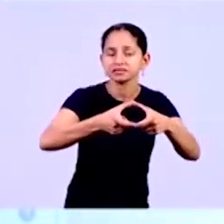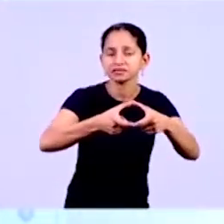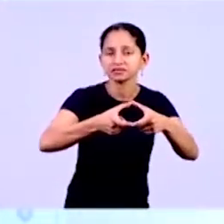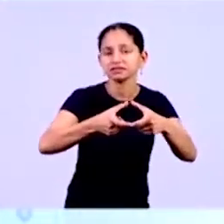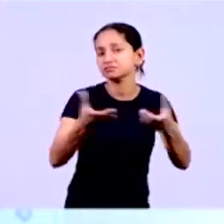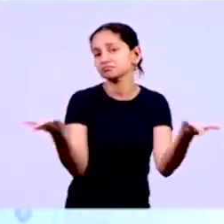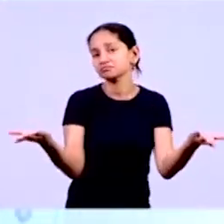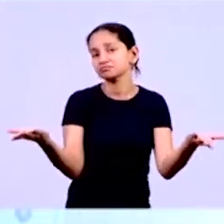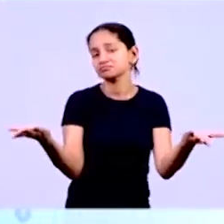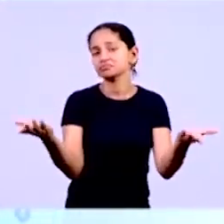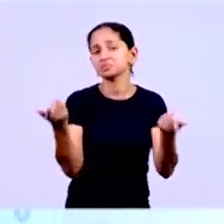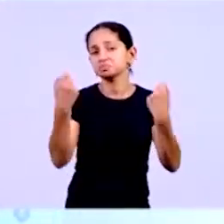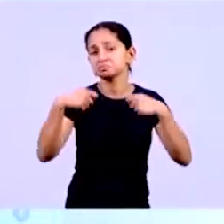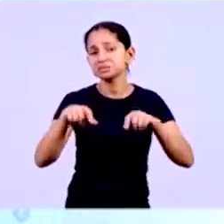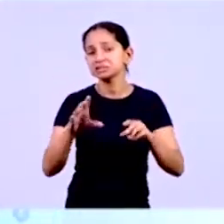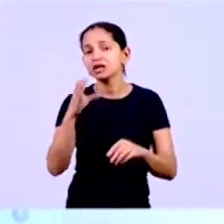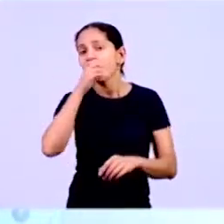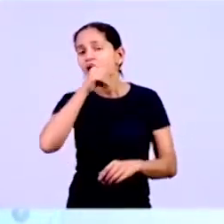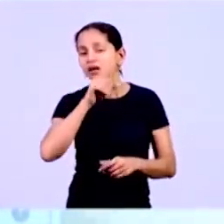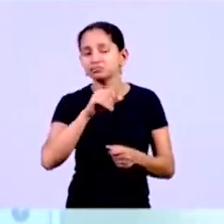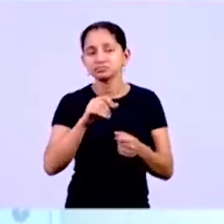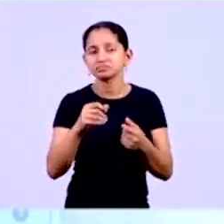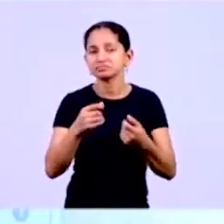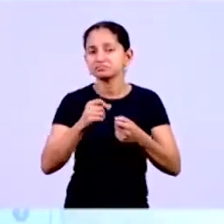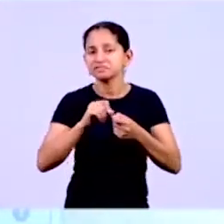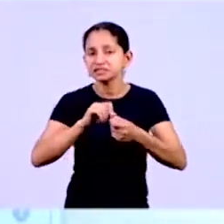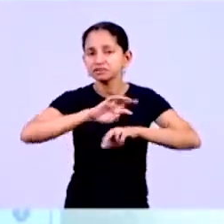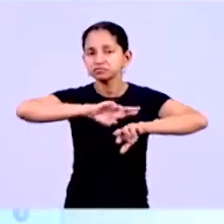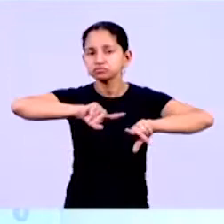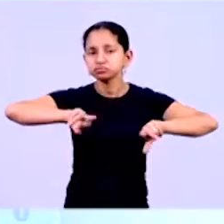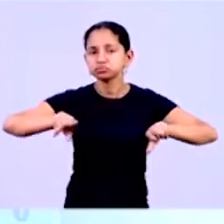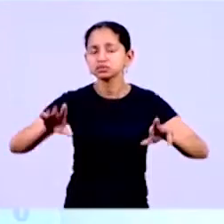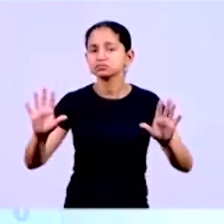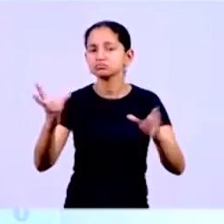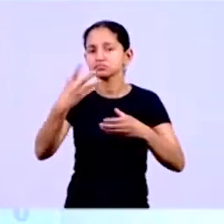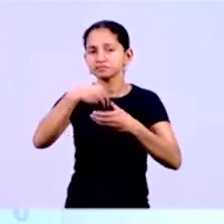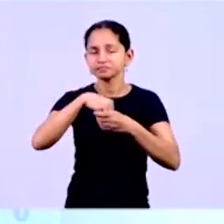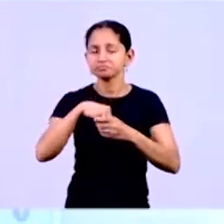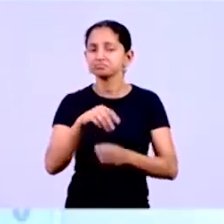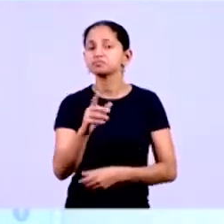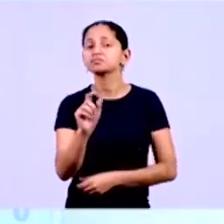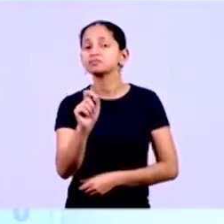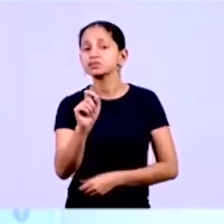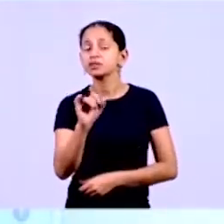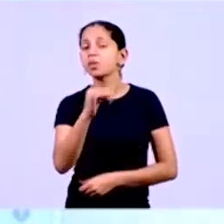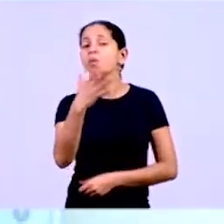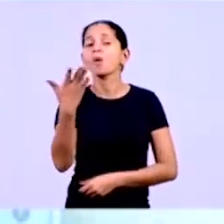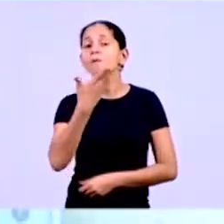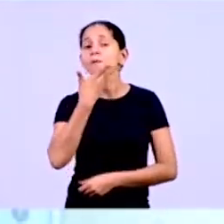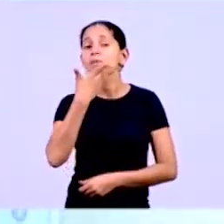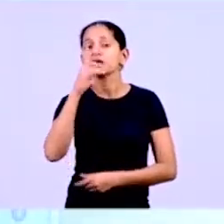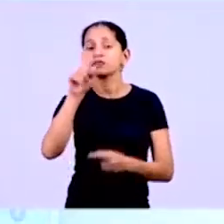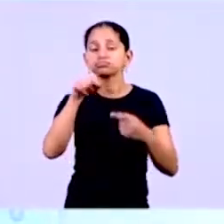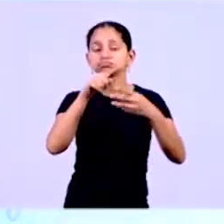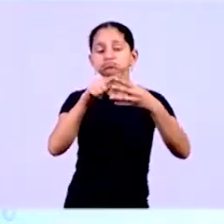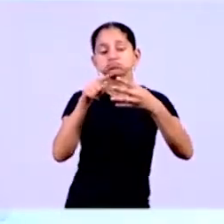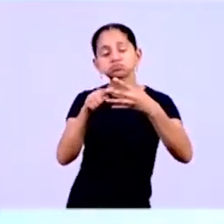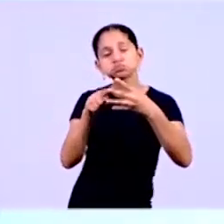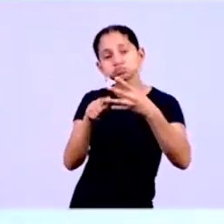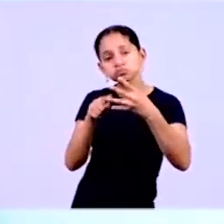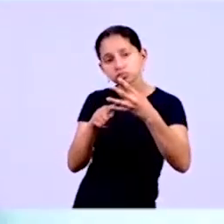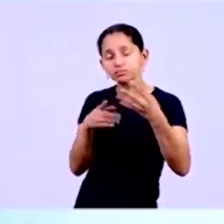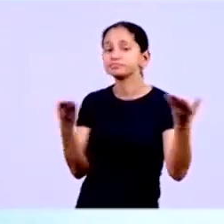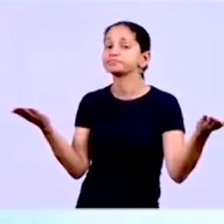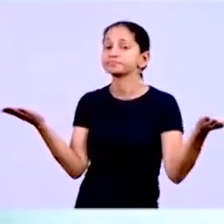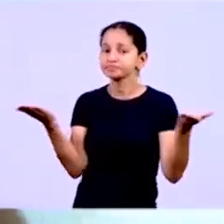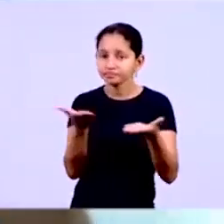grande, mas que não tem grandes aspirações de muitos cálculos, né, muito processamento. Quais são as nossas alternativas? É aí que nós